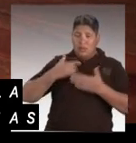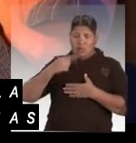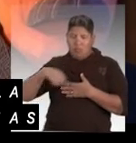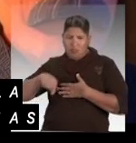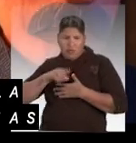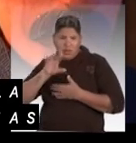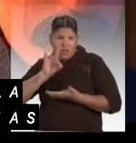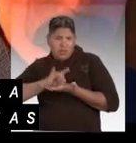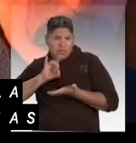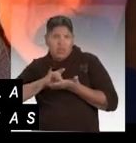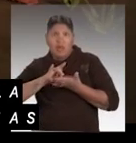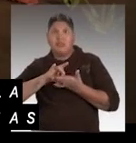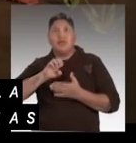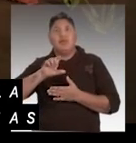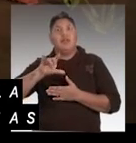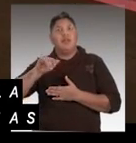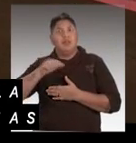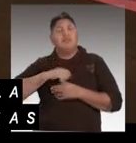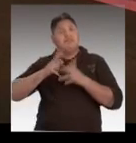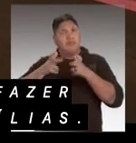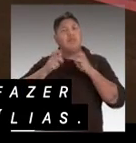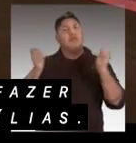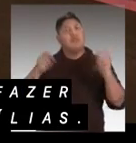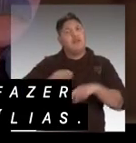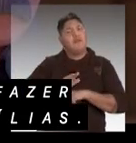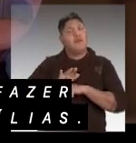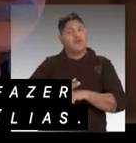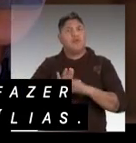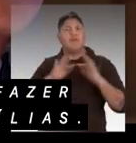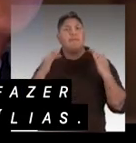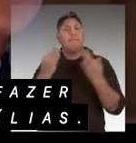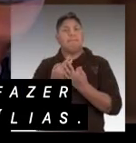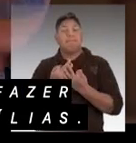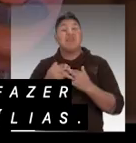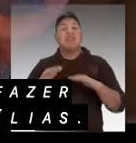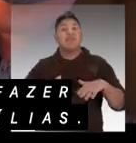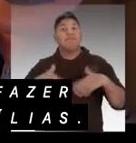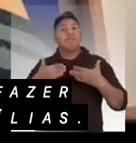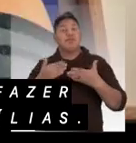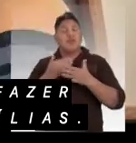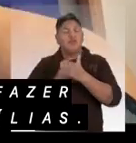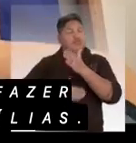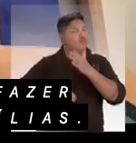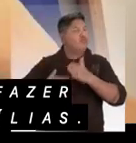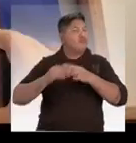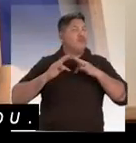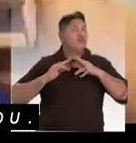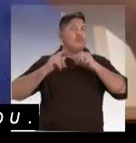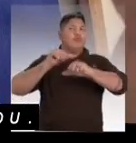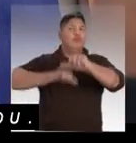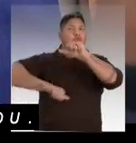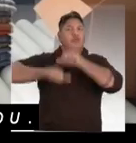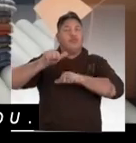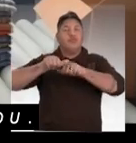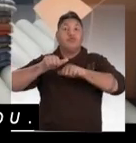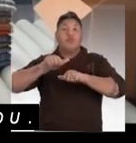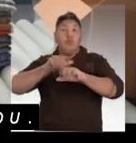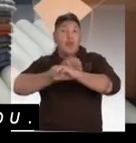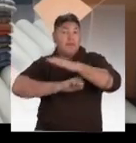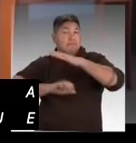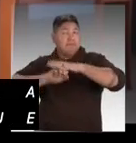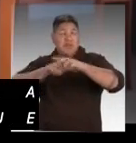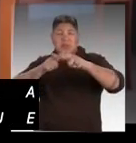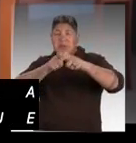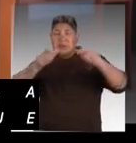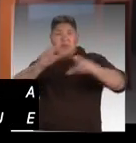Chocado com aquela realidade, seu Elias percebeu que podia fazer mais por aquelas famílias. E assim, tudo mudou. A